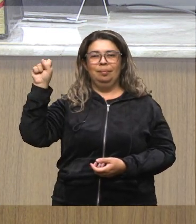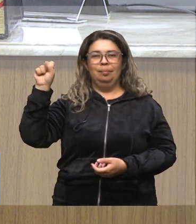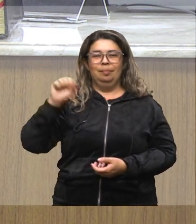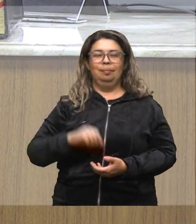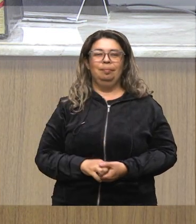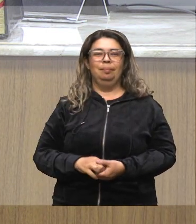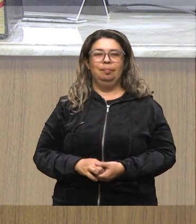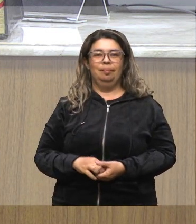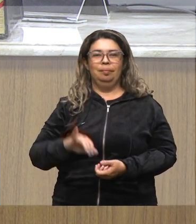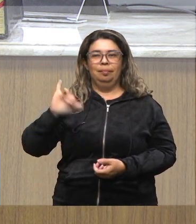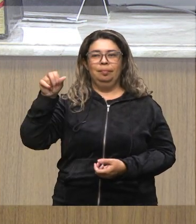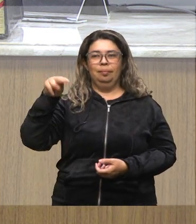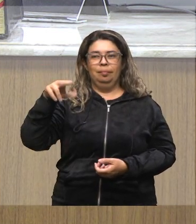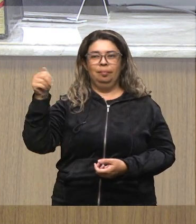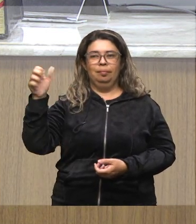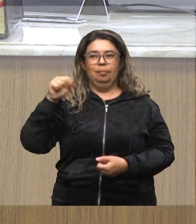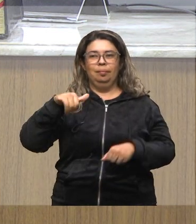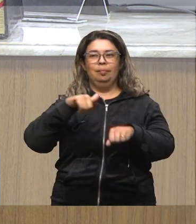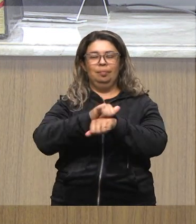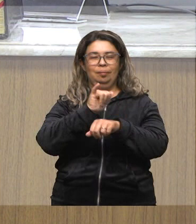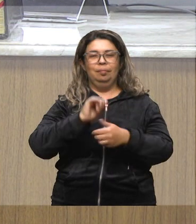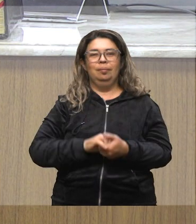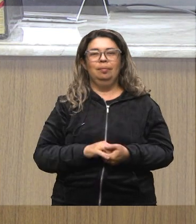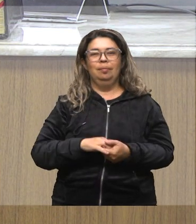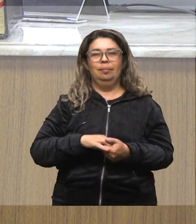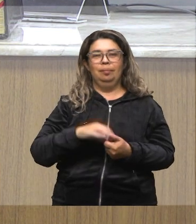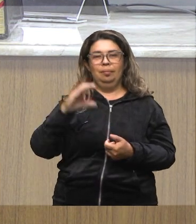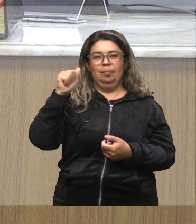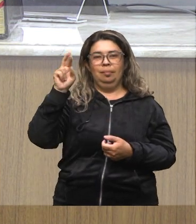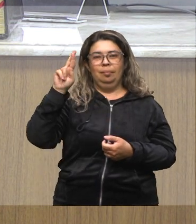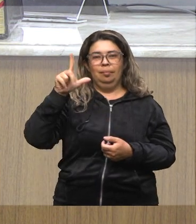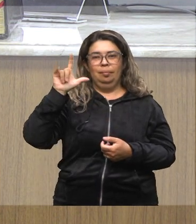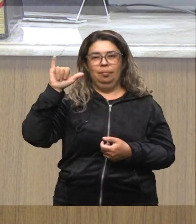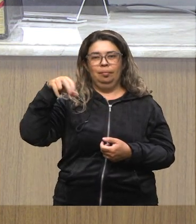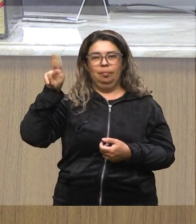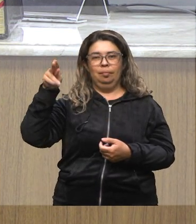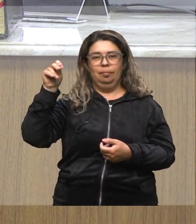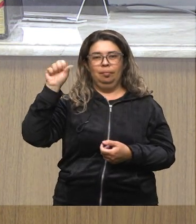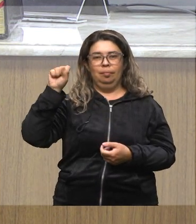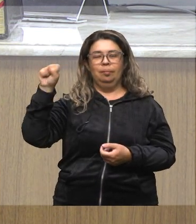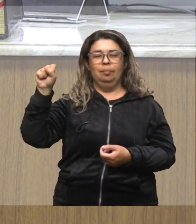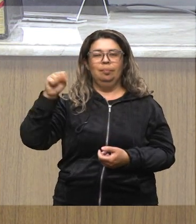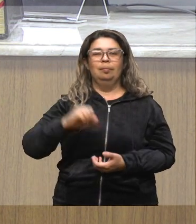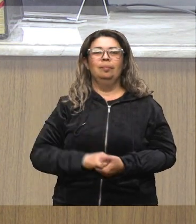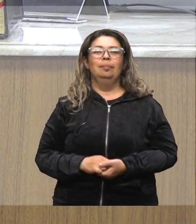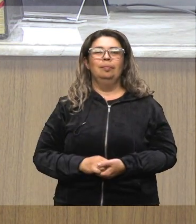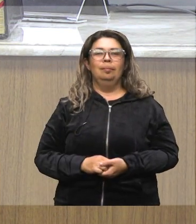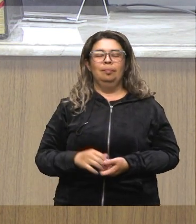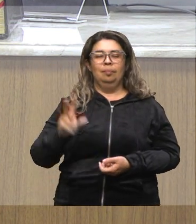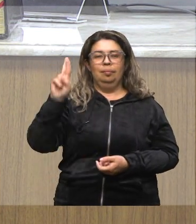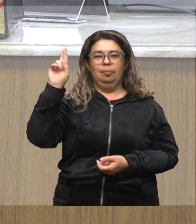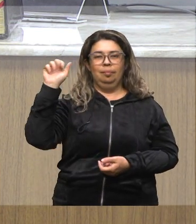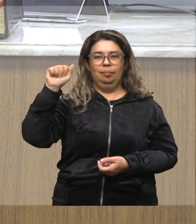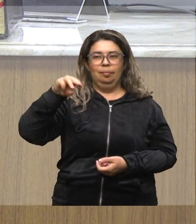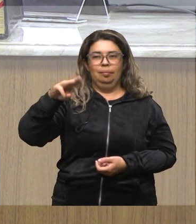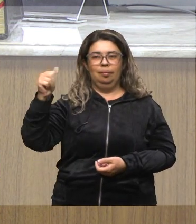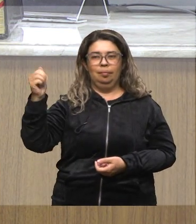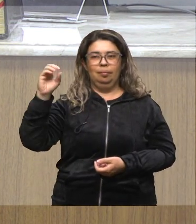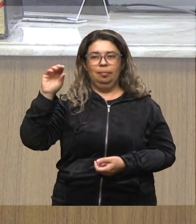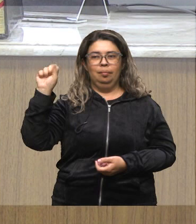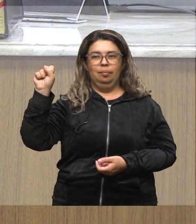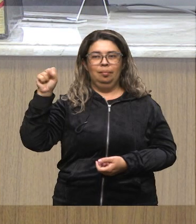Lima. José Carlos Silva Beitum. Carlinhos, vota sim. Luiz Antônio Ramon. Ramon, vota